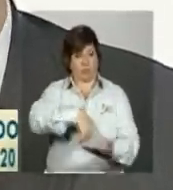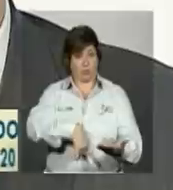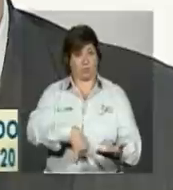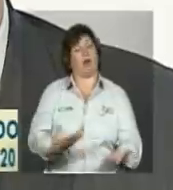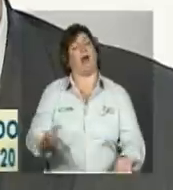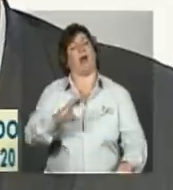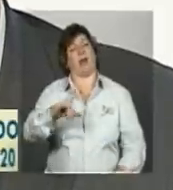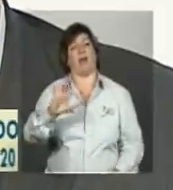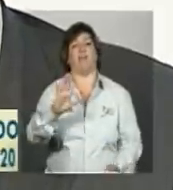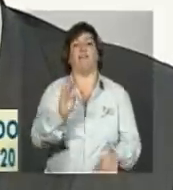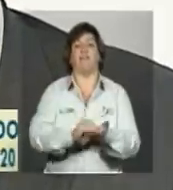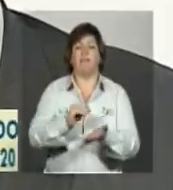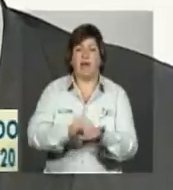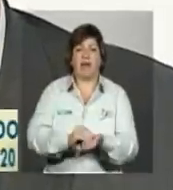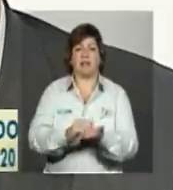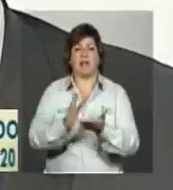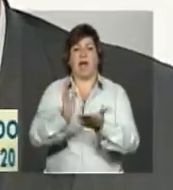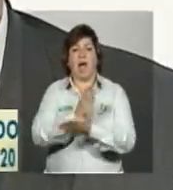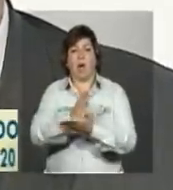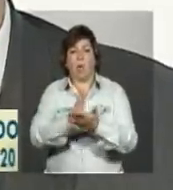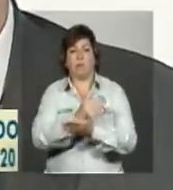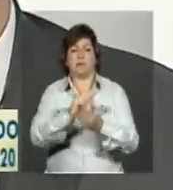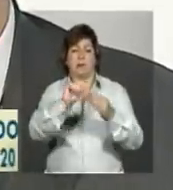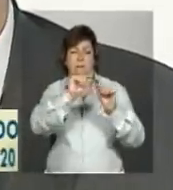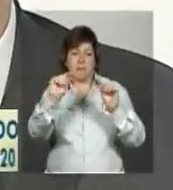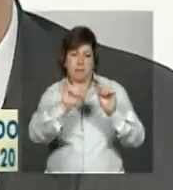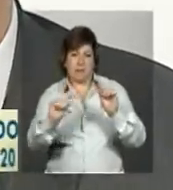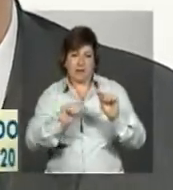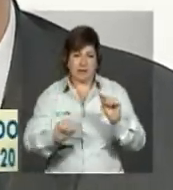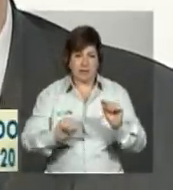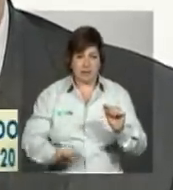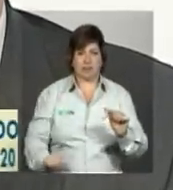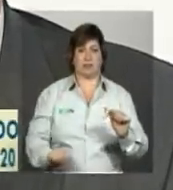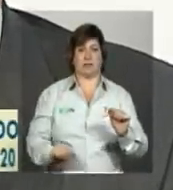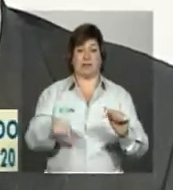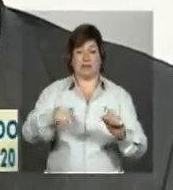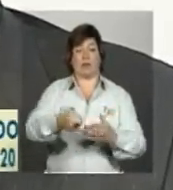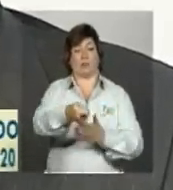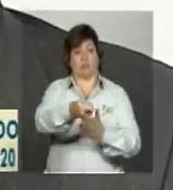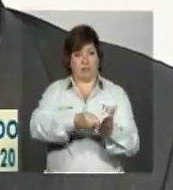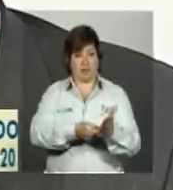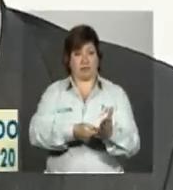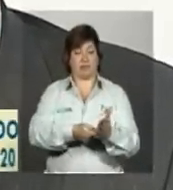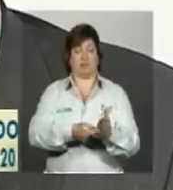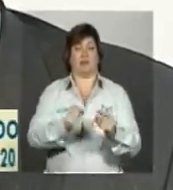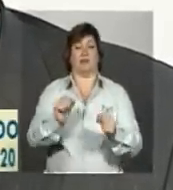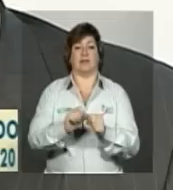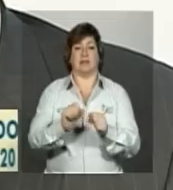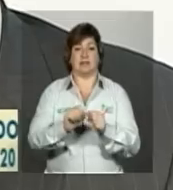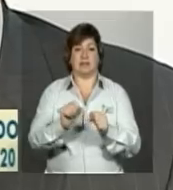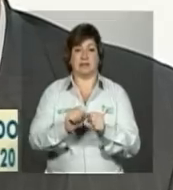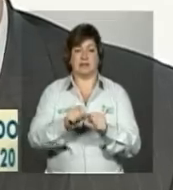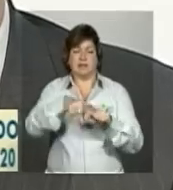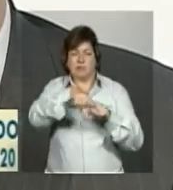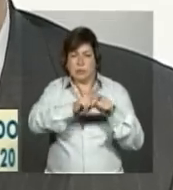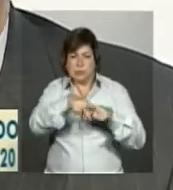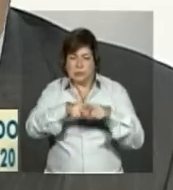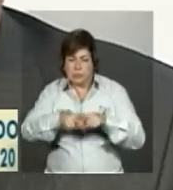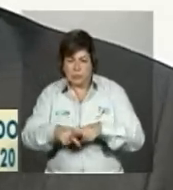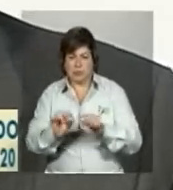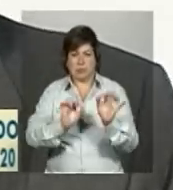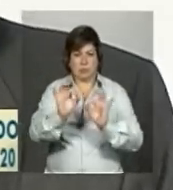claro, faltam alguns poucos parágrafos do texto a serem refinados